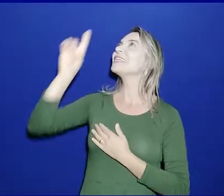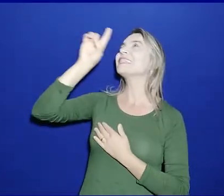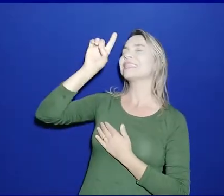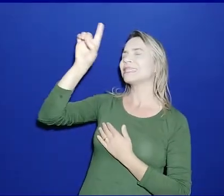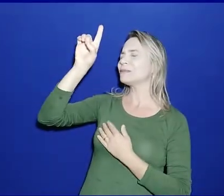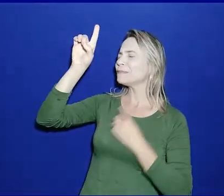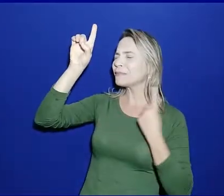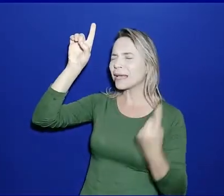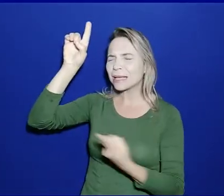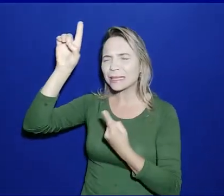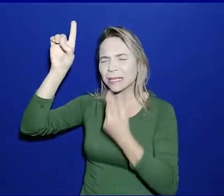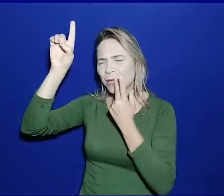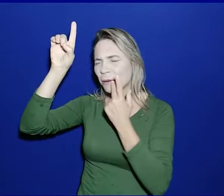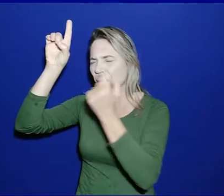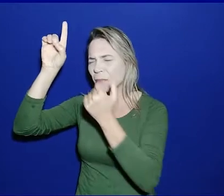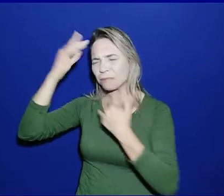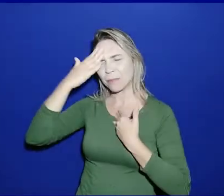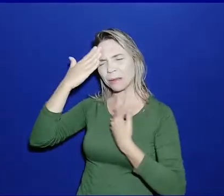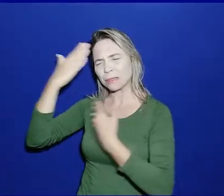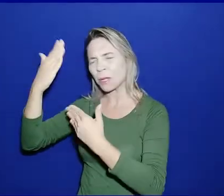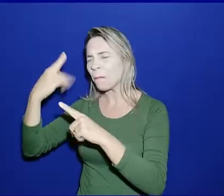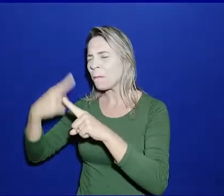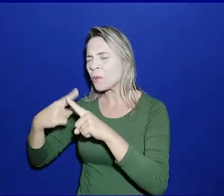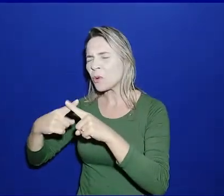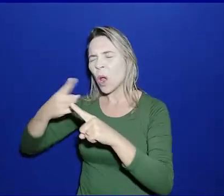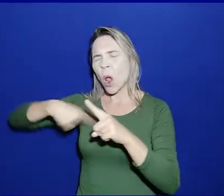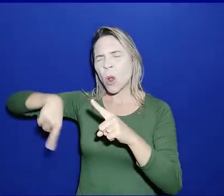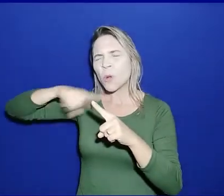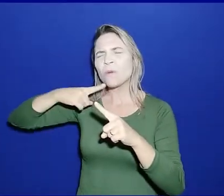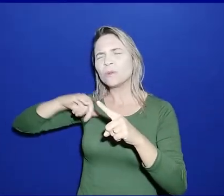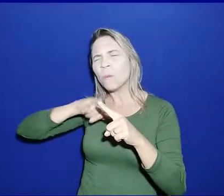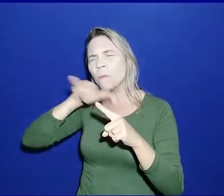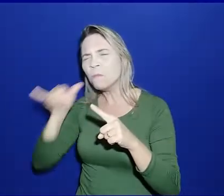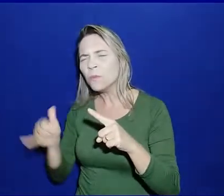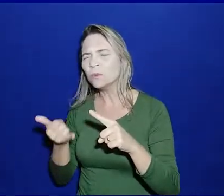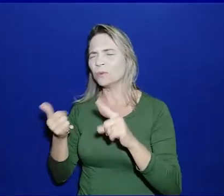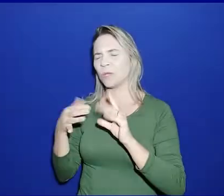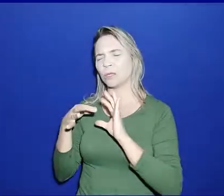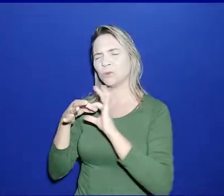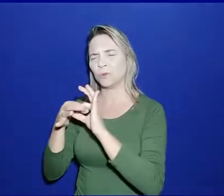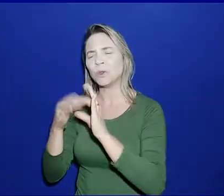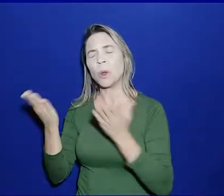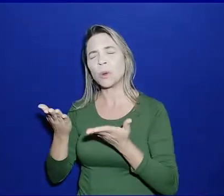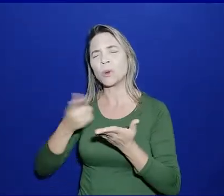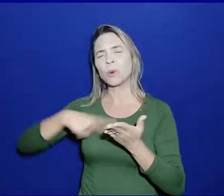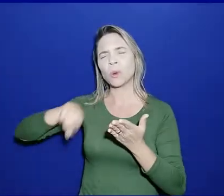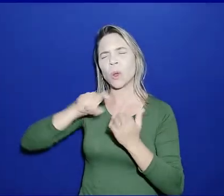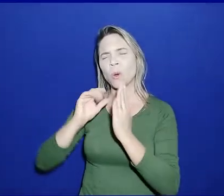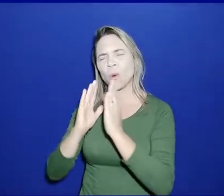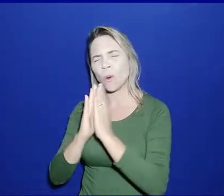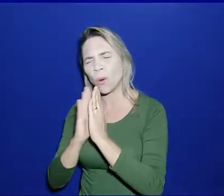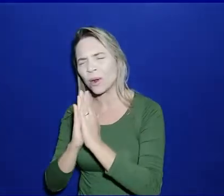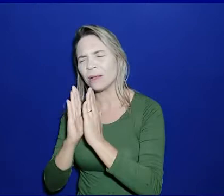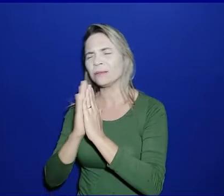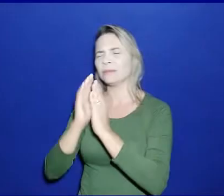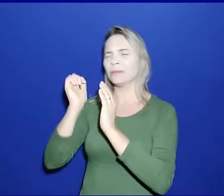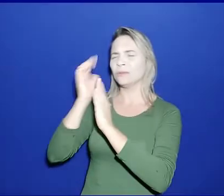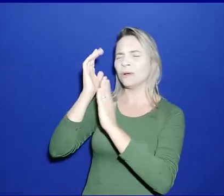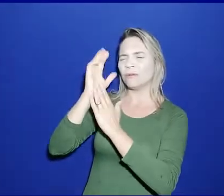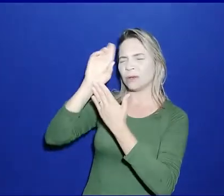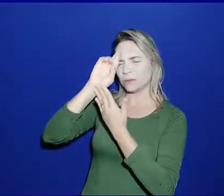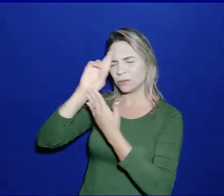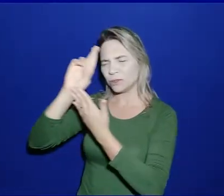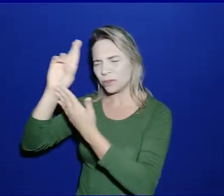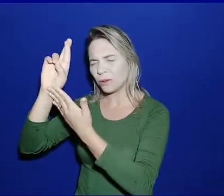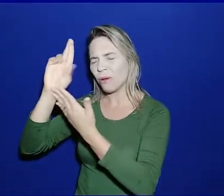e bendito Pai, somos gratos ao Senhor pela oportunidade que o Senhor nos dá de orar, bendizendo o teu